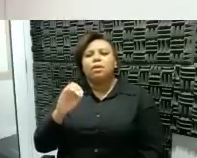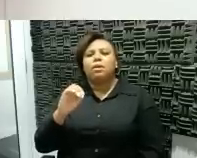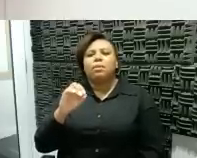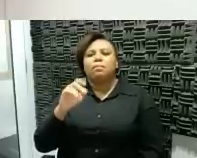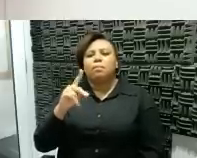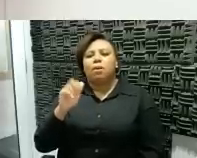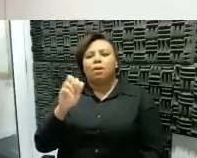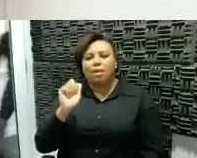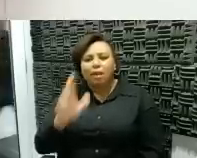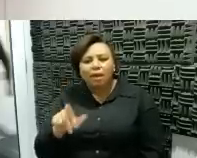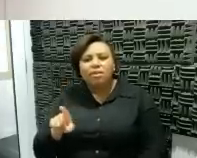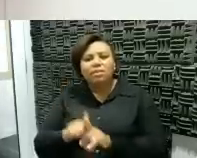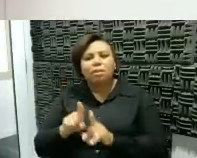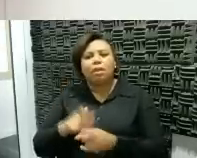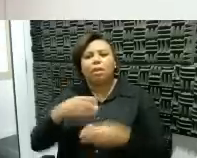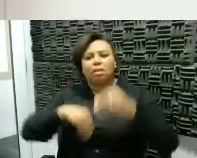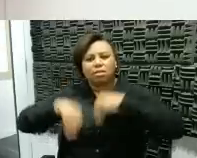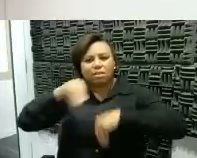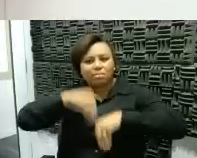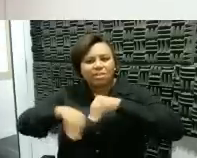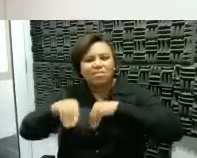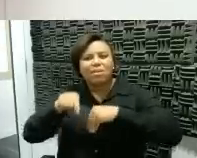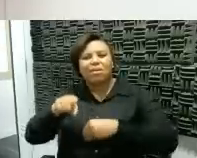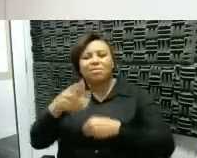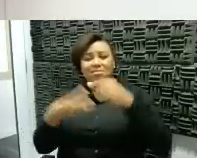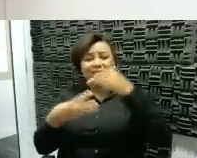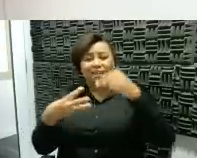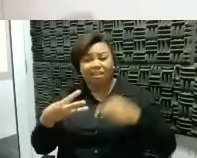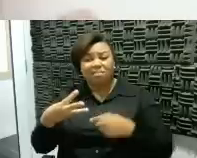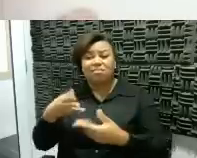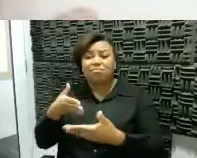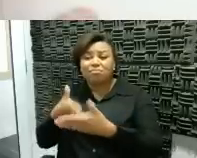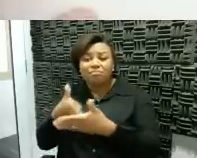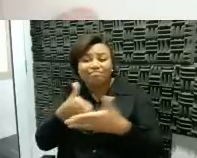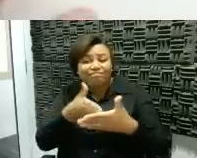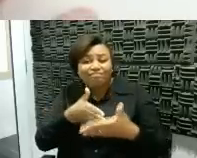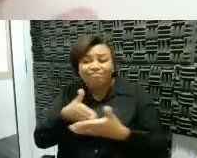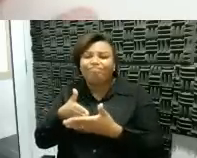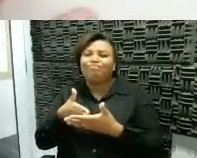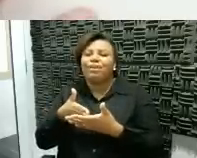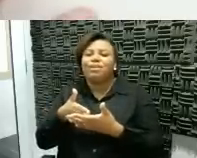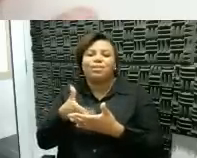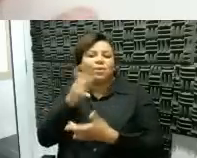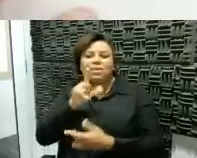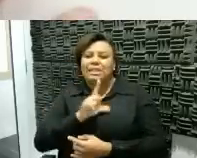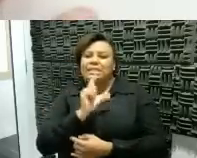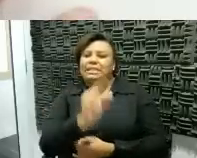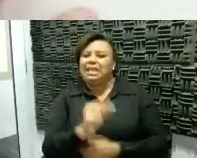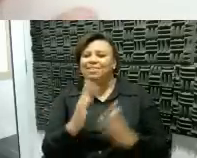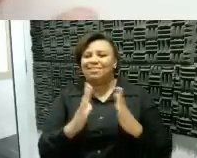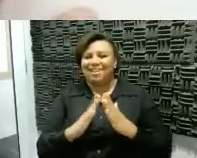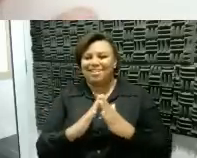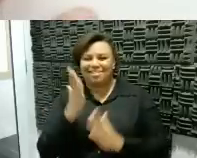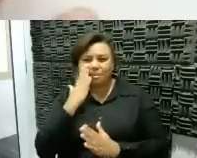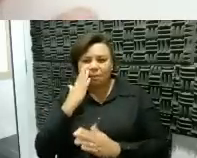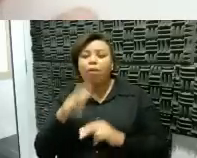impedem né eu botei aquele bonequinho lá no início eh sem conseguir sair de casa exatamente por isso porque muitas vezes elas são